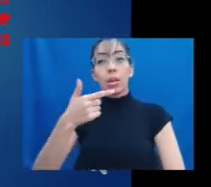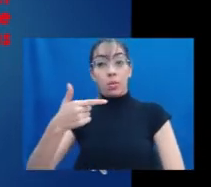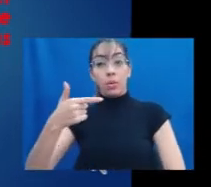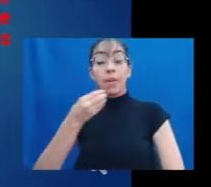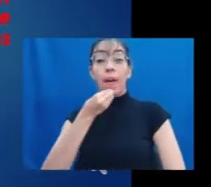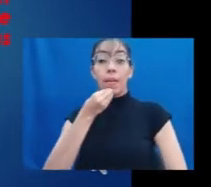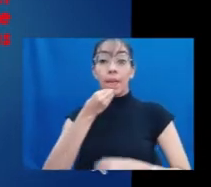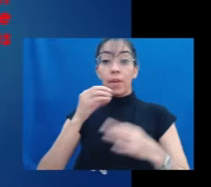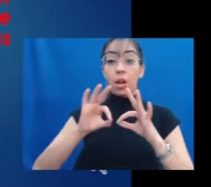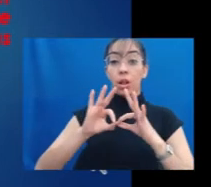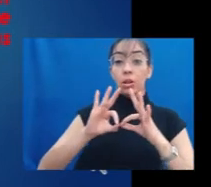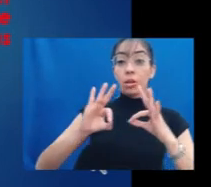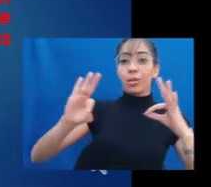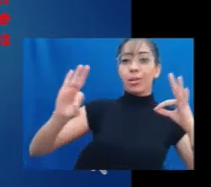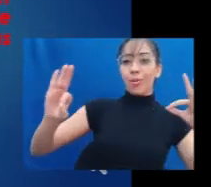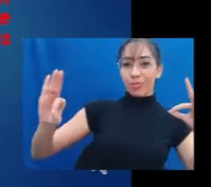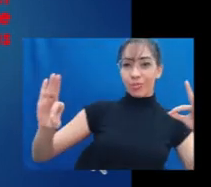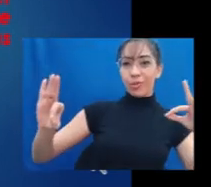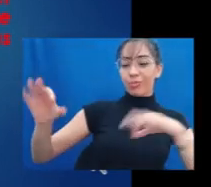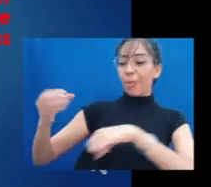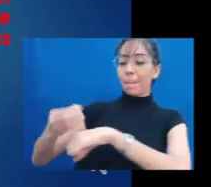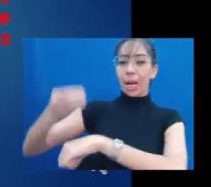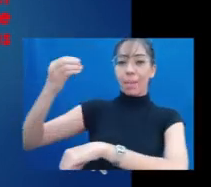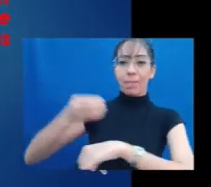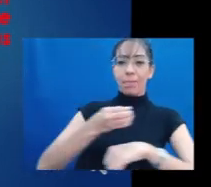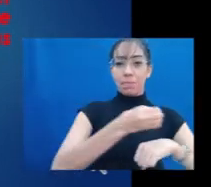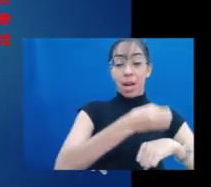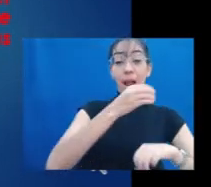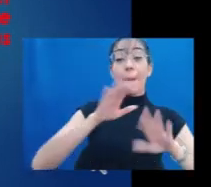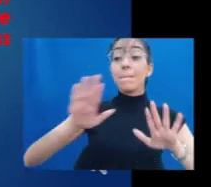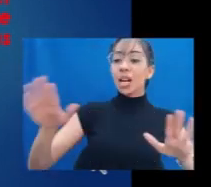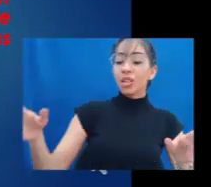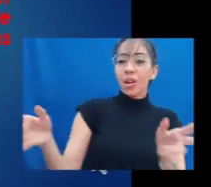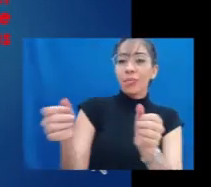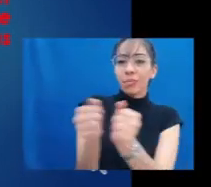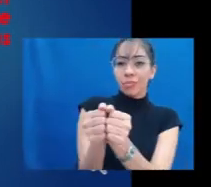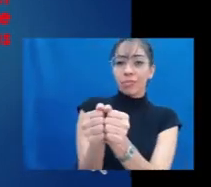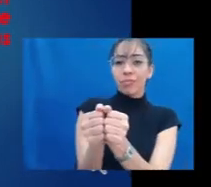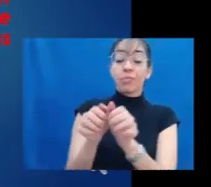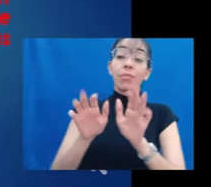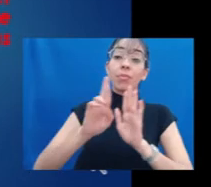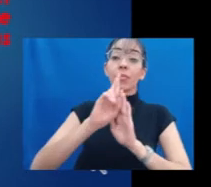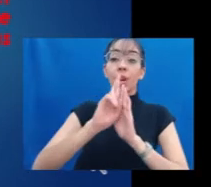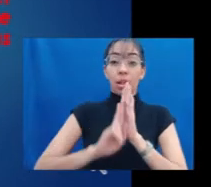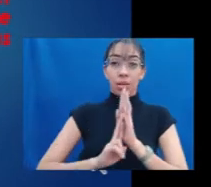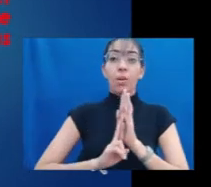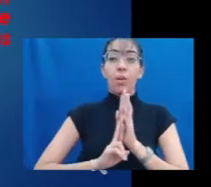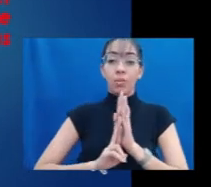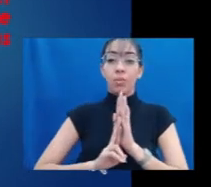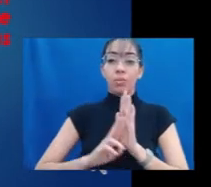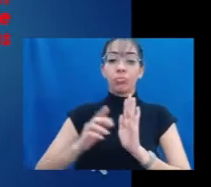distância que não poderia ser inferior a 6 metros e isso já não estava acontecendo. Mas, nessa inspeção,